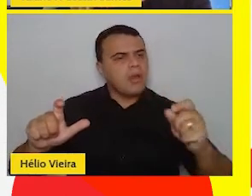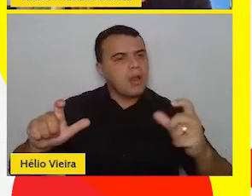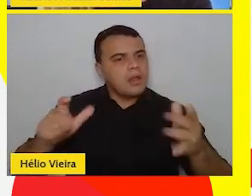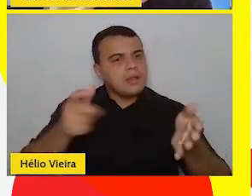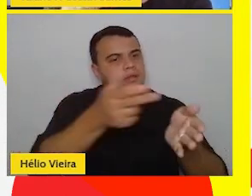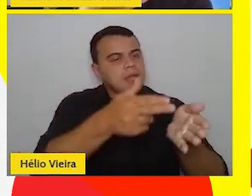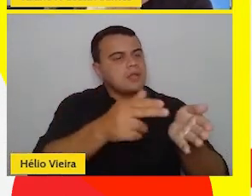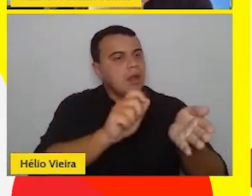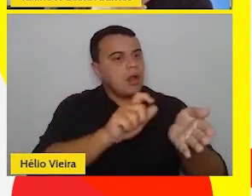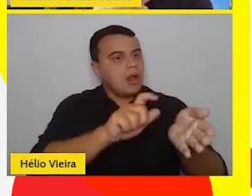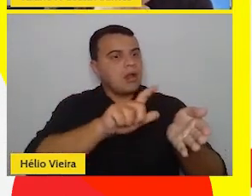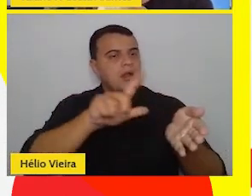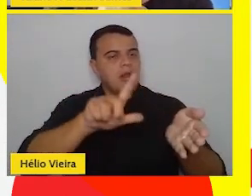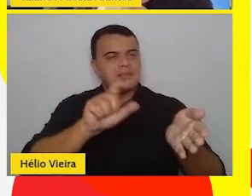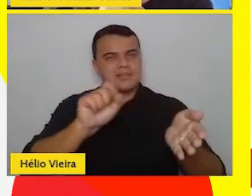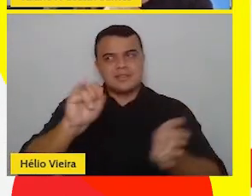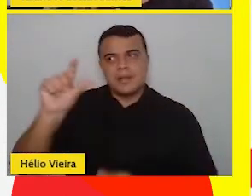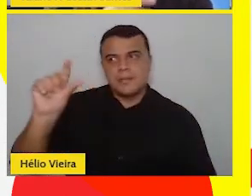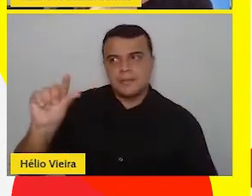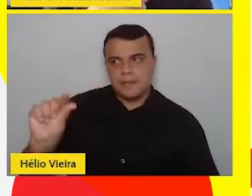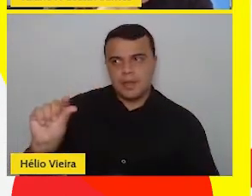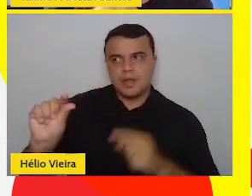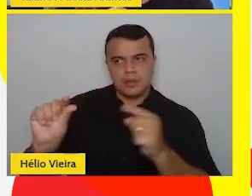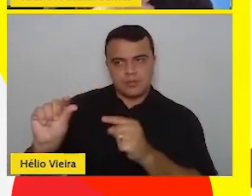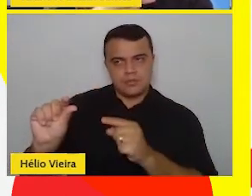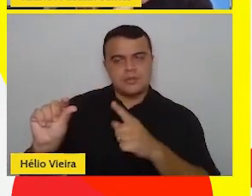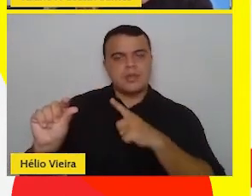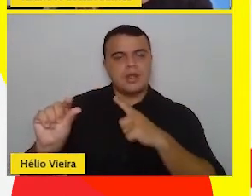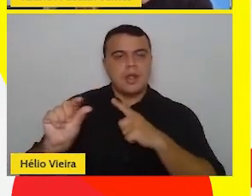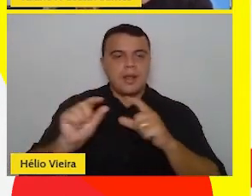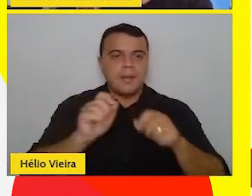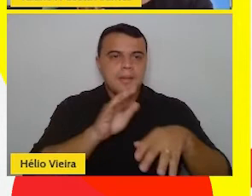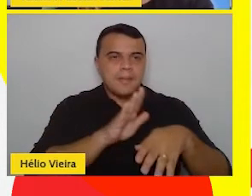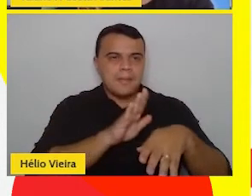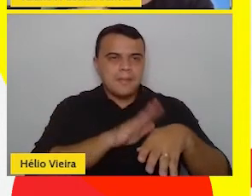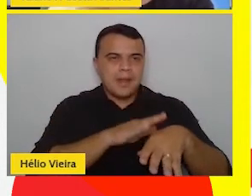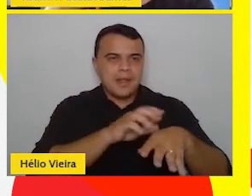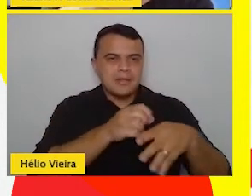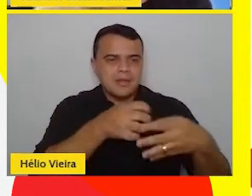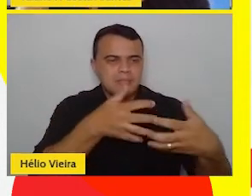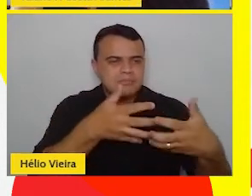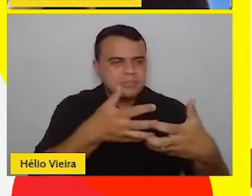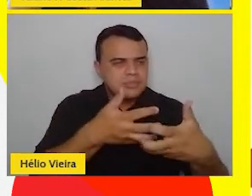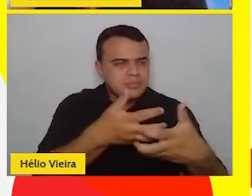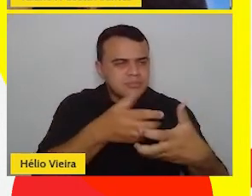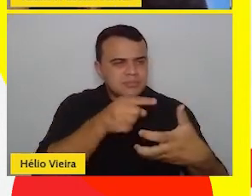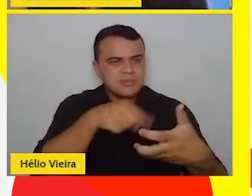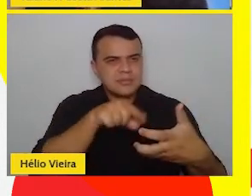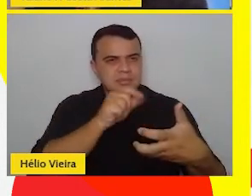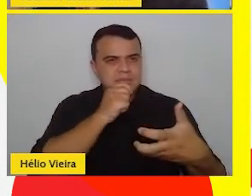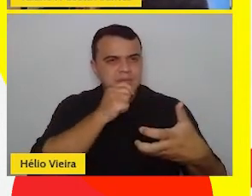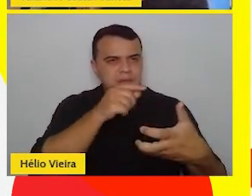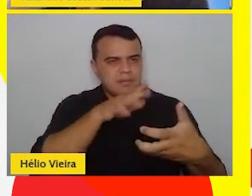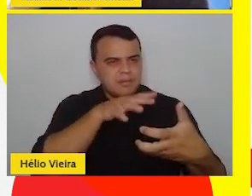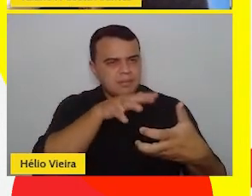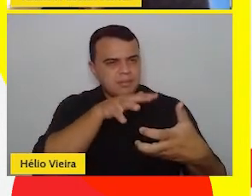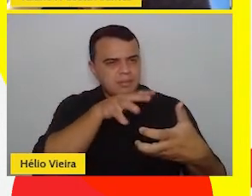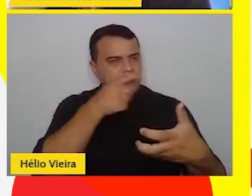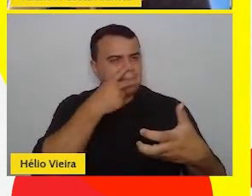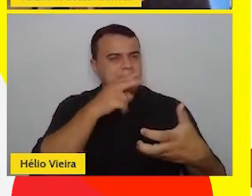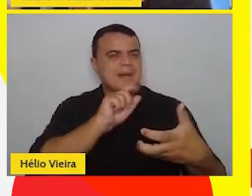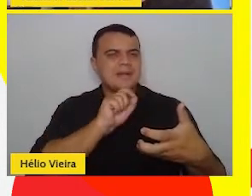imagem. Então, quando menos pixel, mais a gente chama que a imagem ficou pixelada, né? Porque